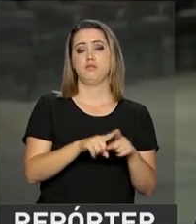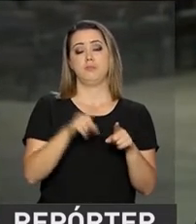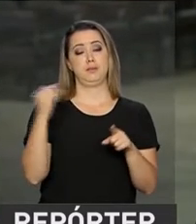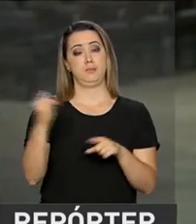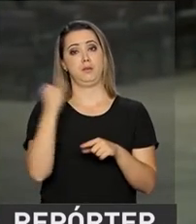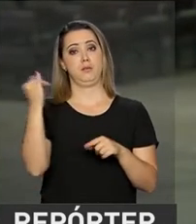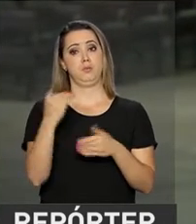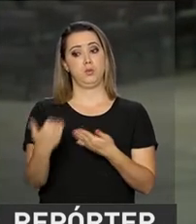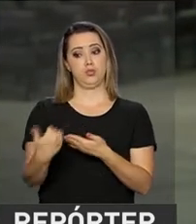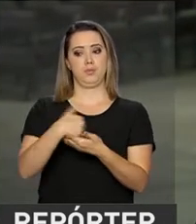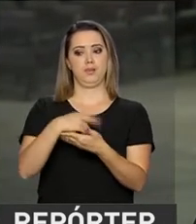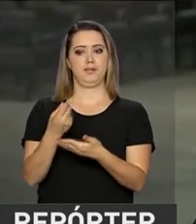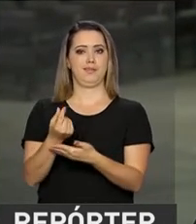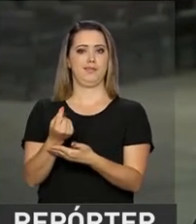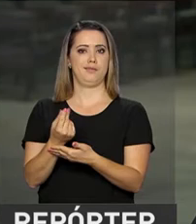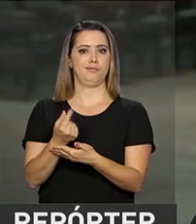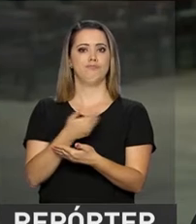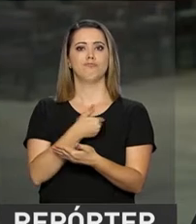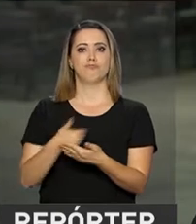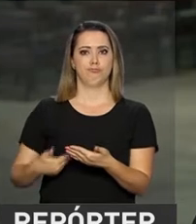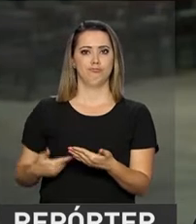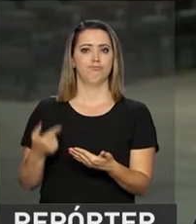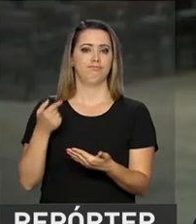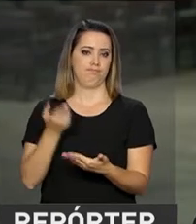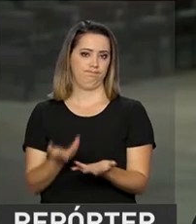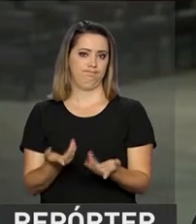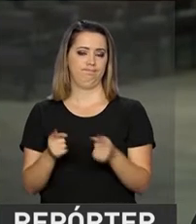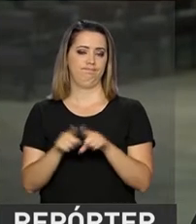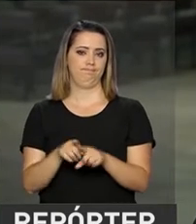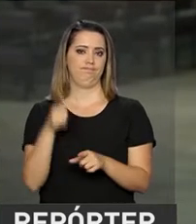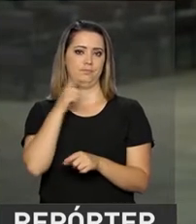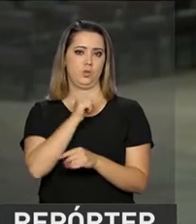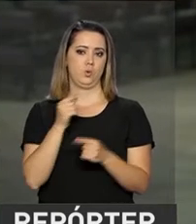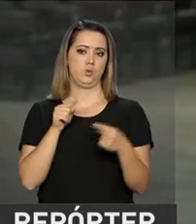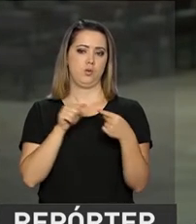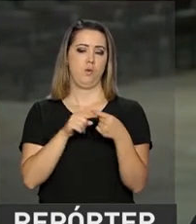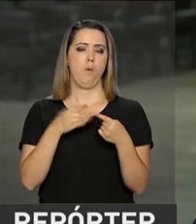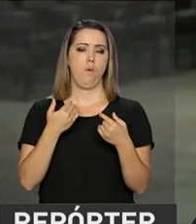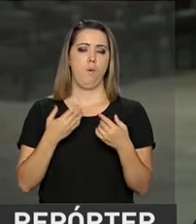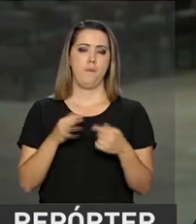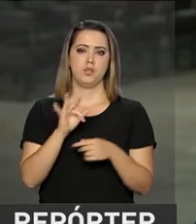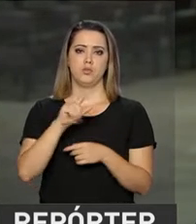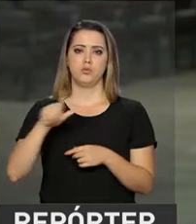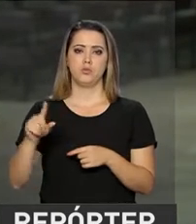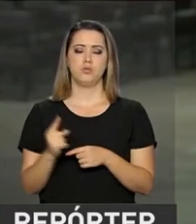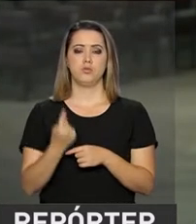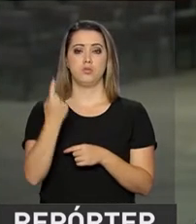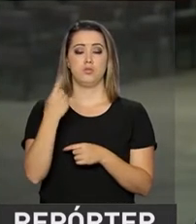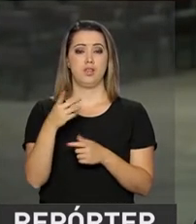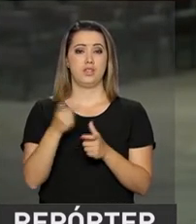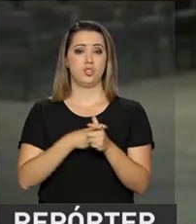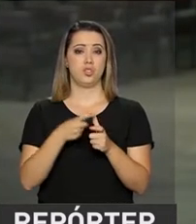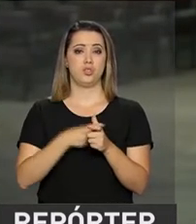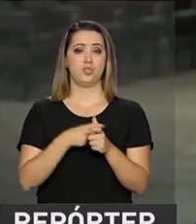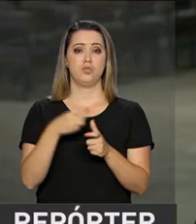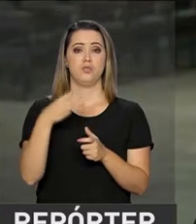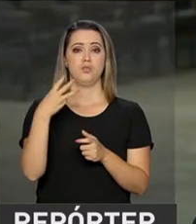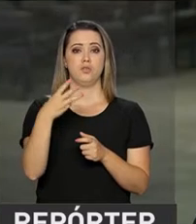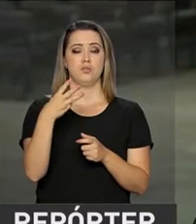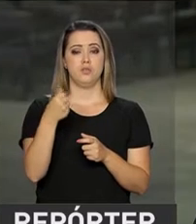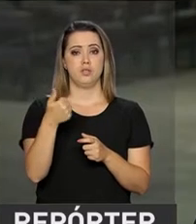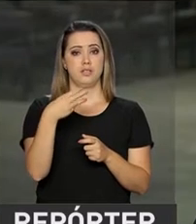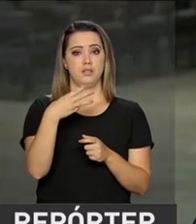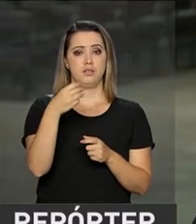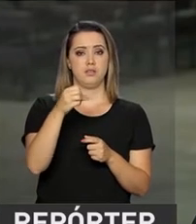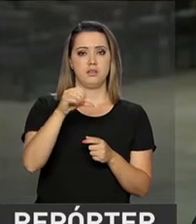ampliar a arrecadação deste ano e atingir a meta fiscal que é de um déficit de 139